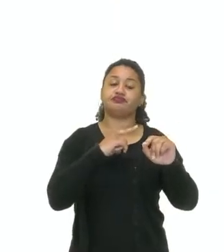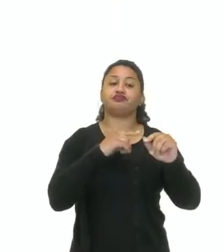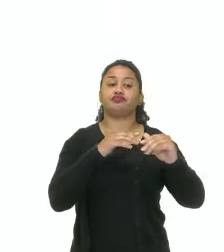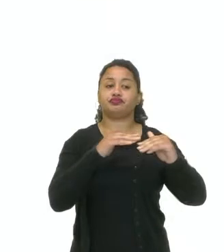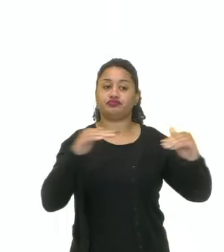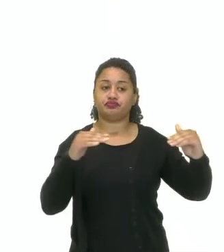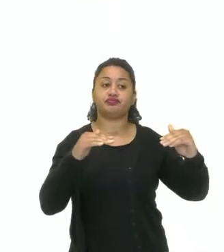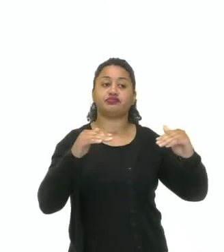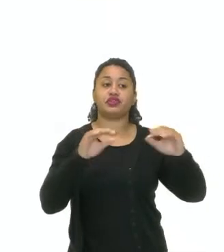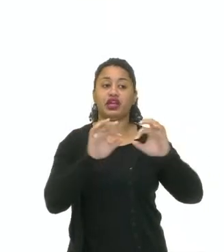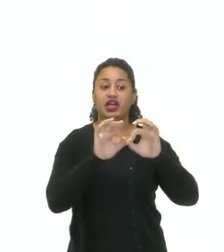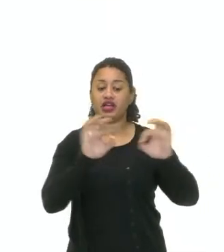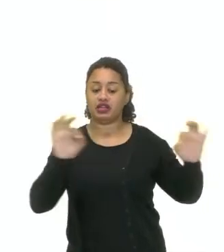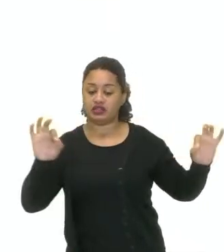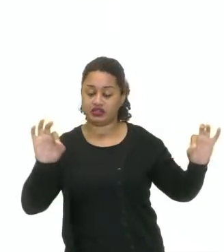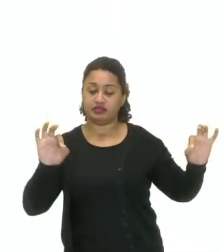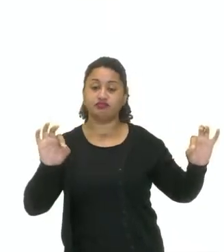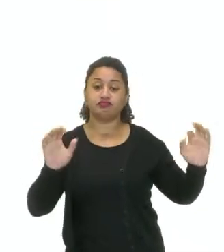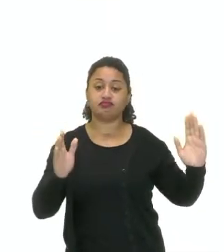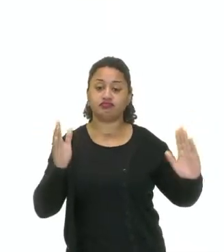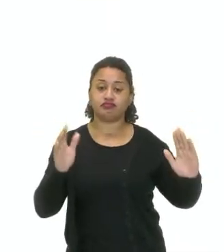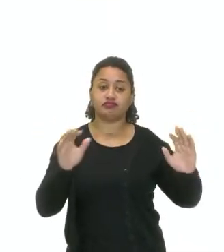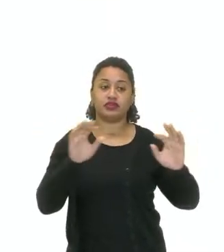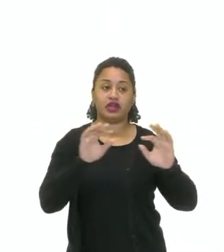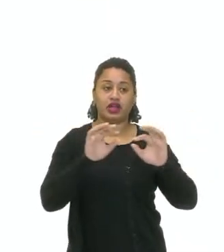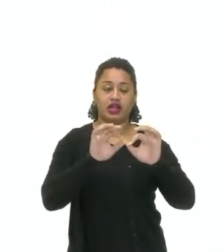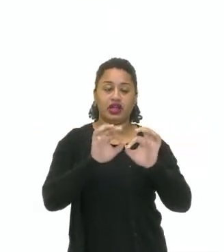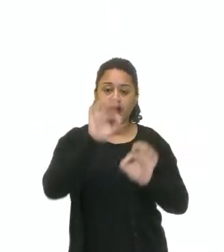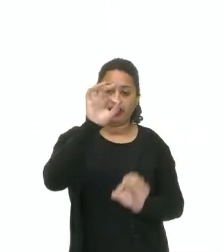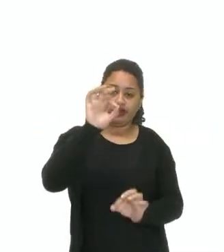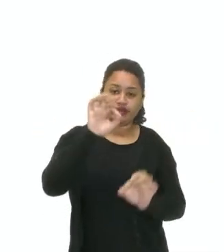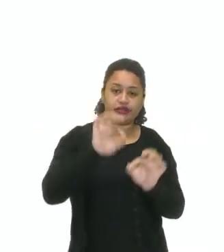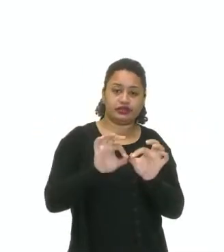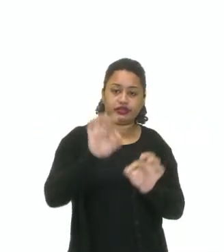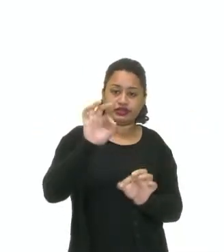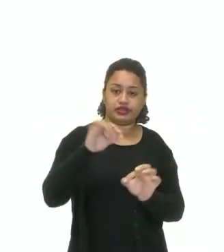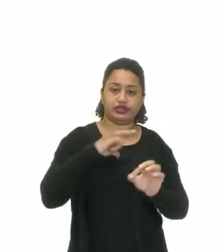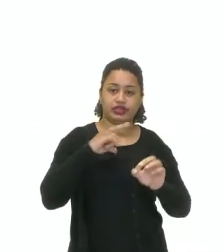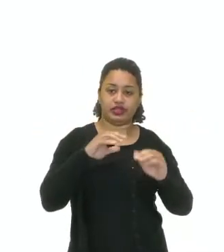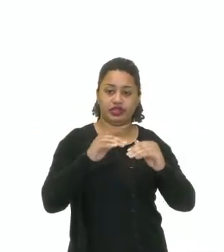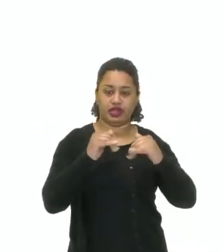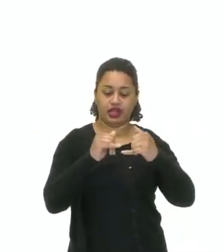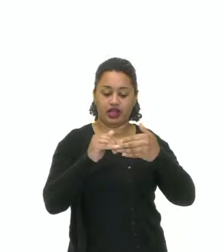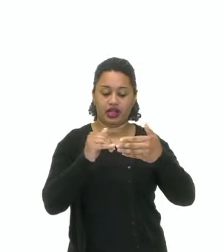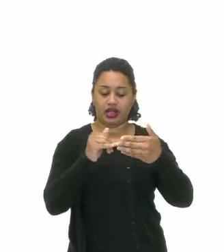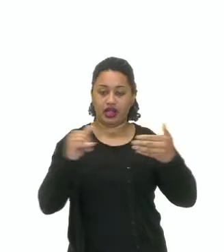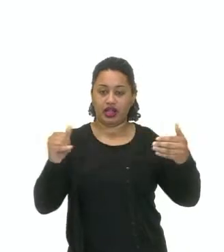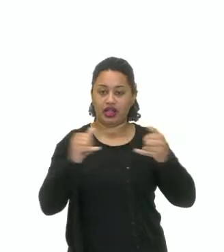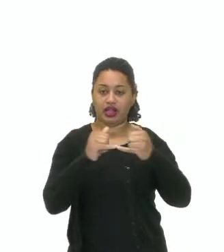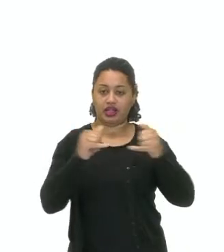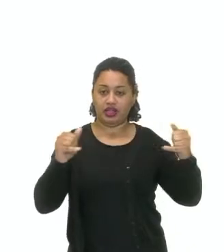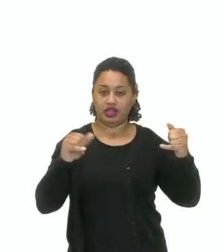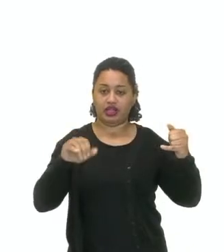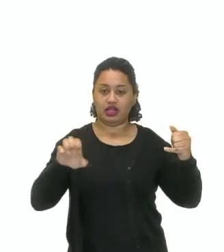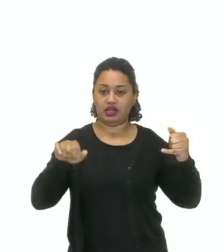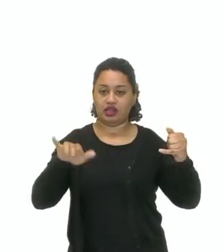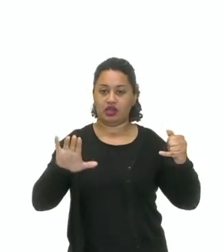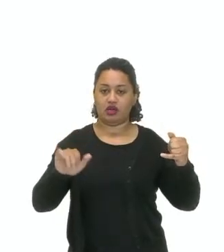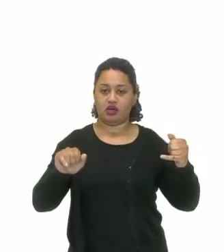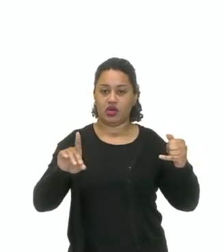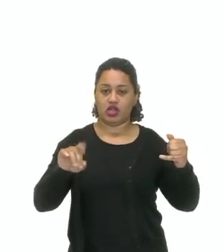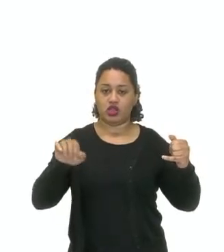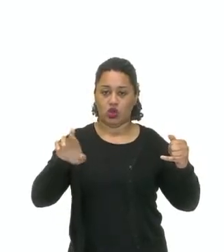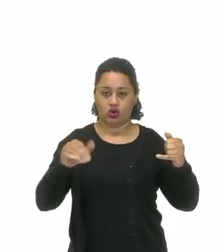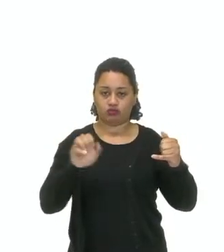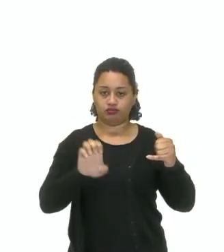latitude, que é a distância a partir da linha do Equador, qualquer distância aqui, a partir da linha do Equador, medida em ângulo, Do